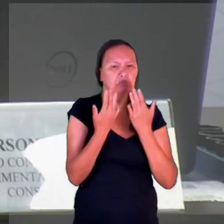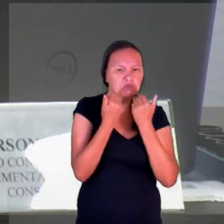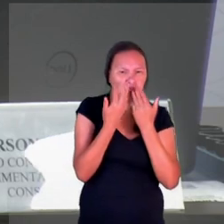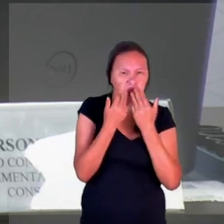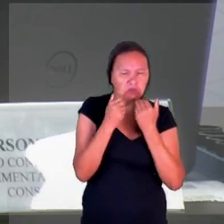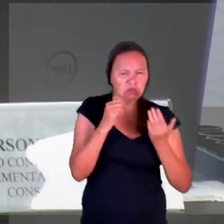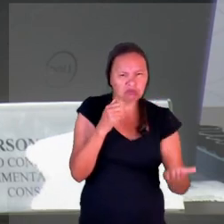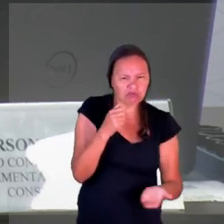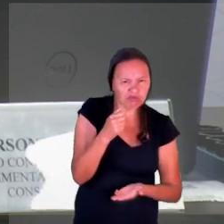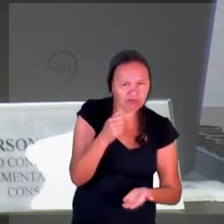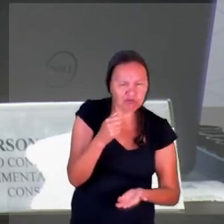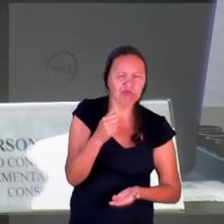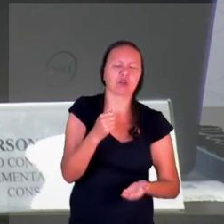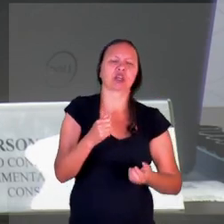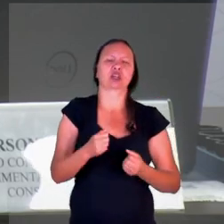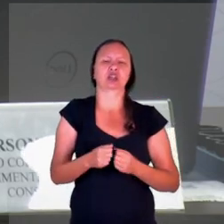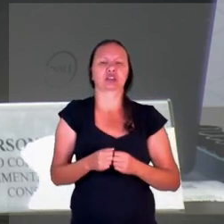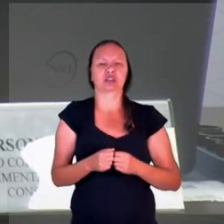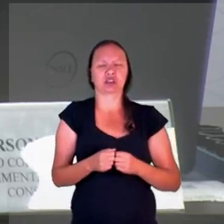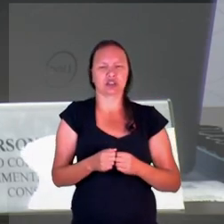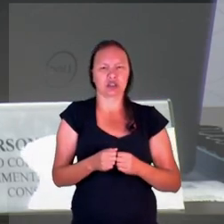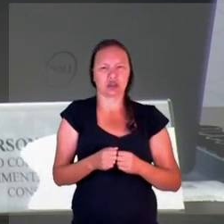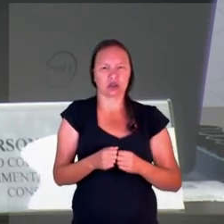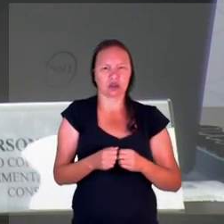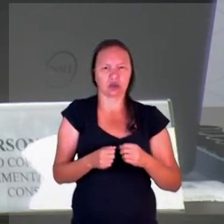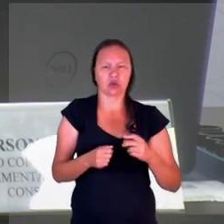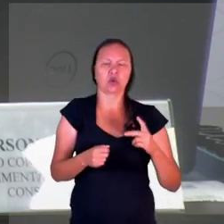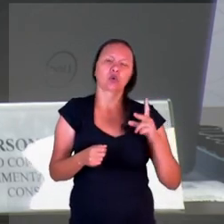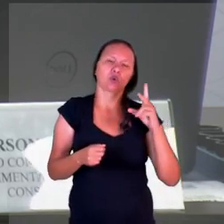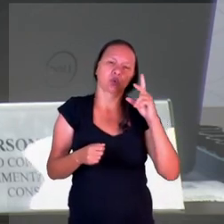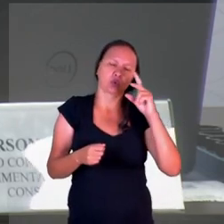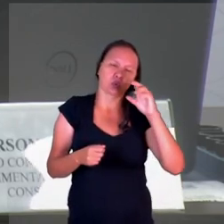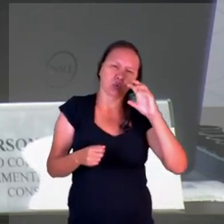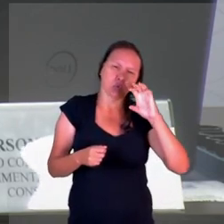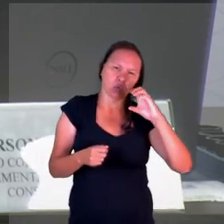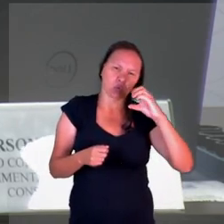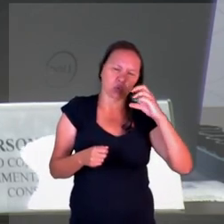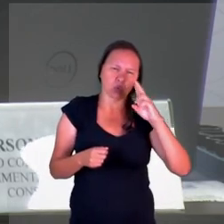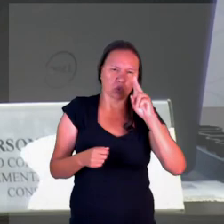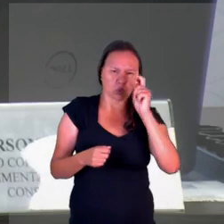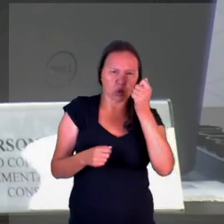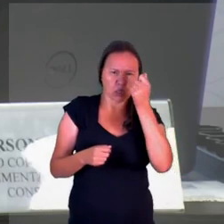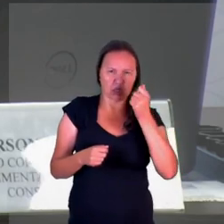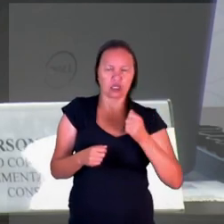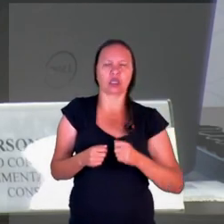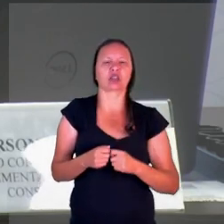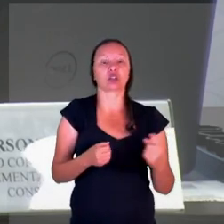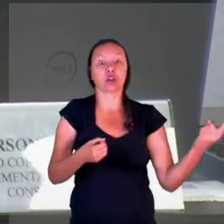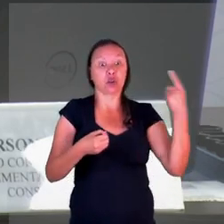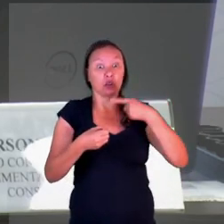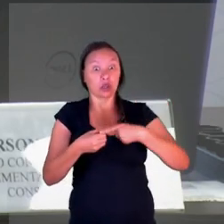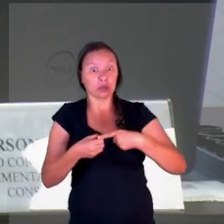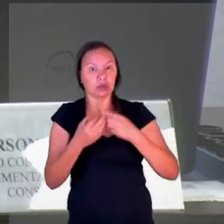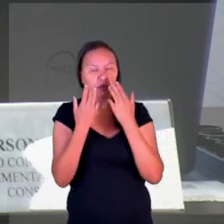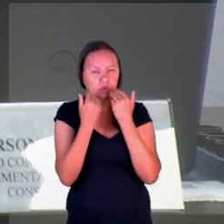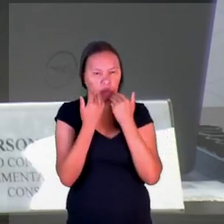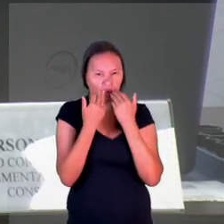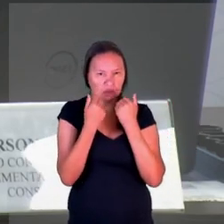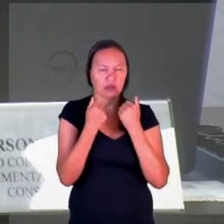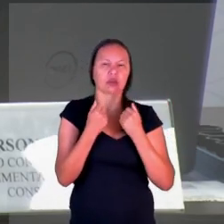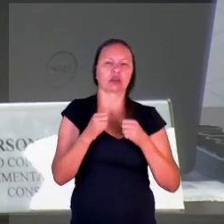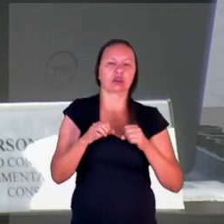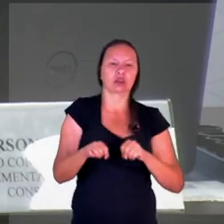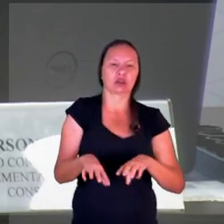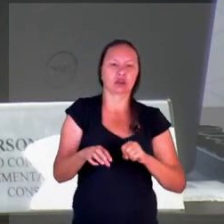de baixa qualidade de como vocês né todos que me antecederam E trouxeram elementos e a aula